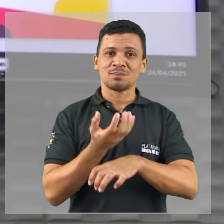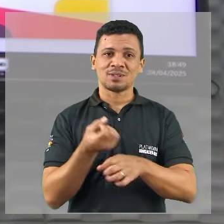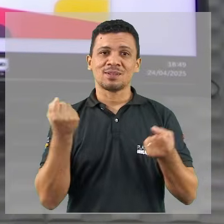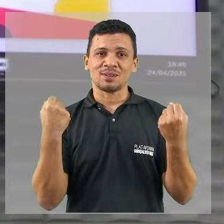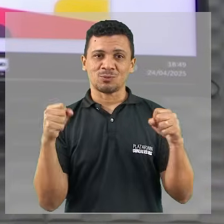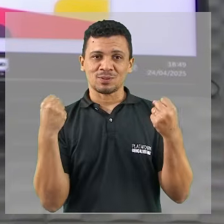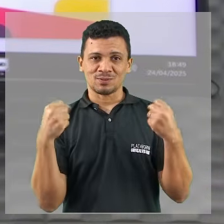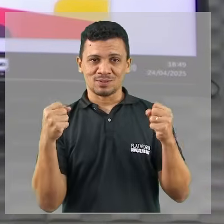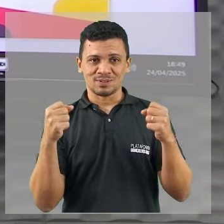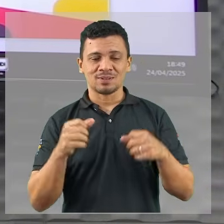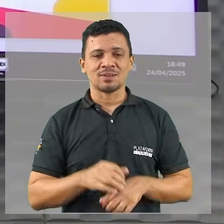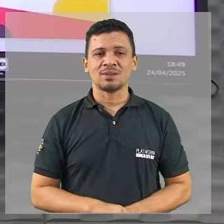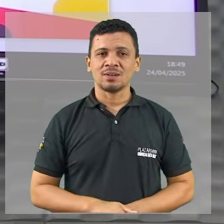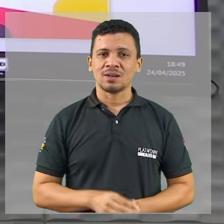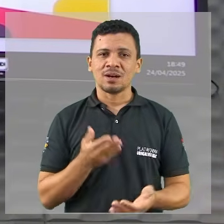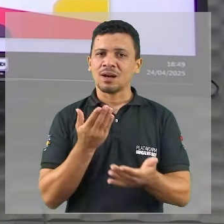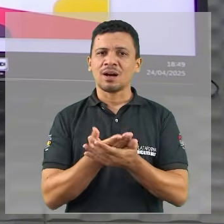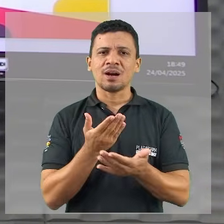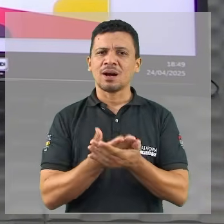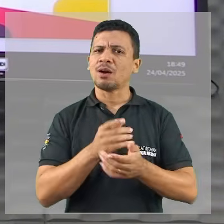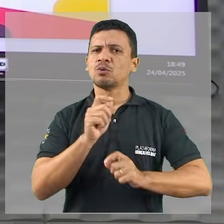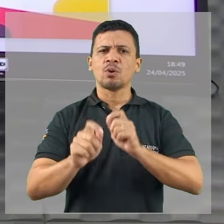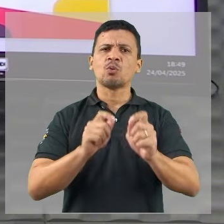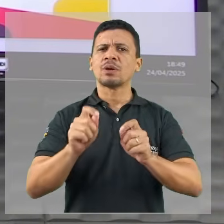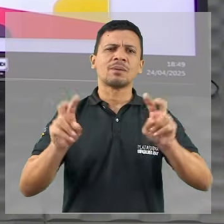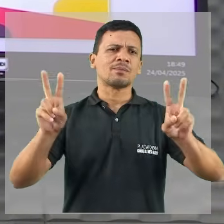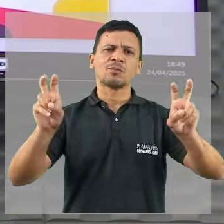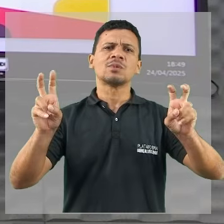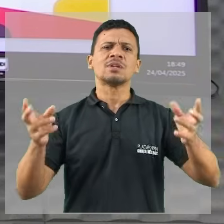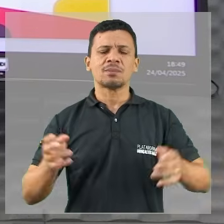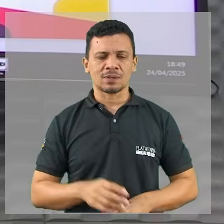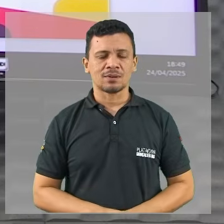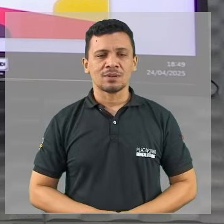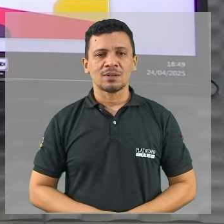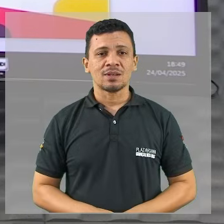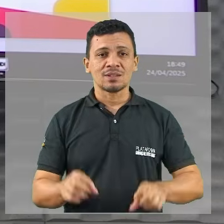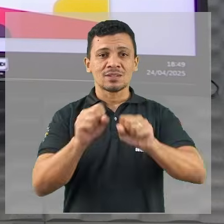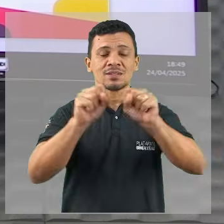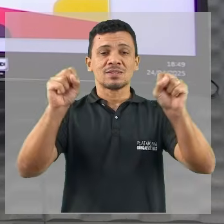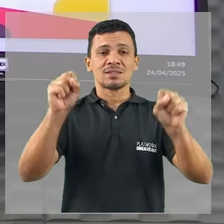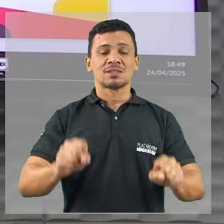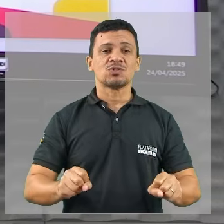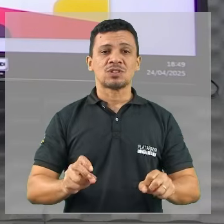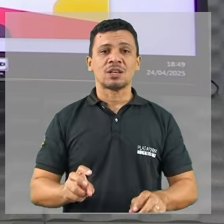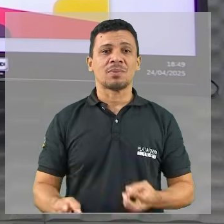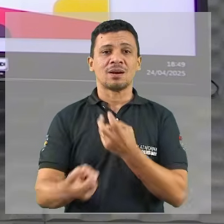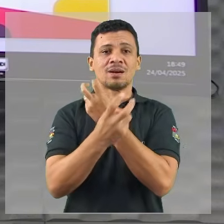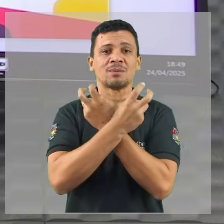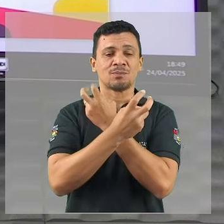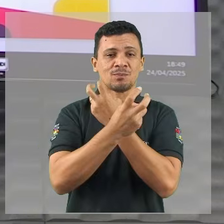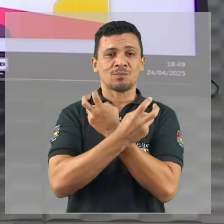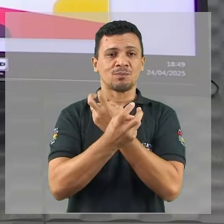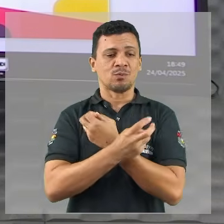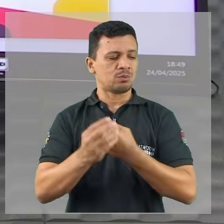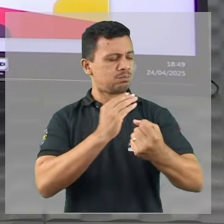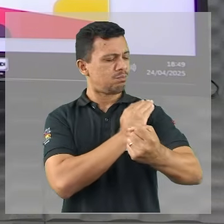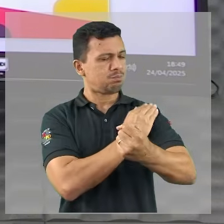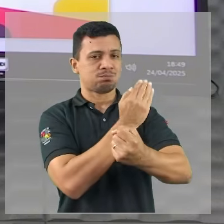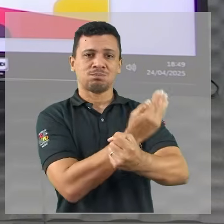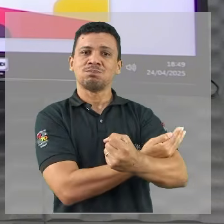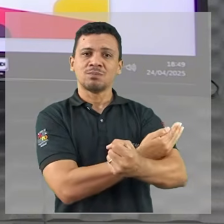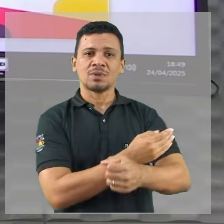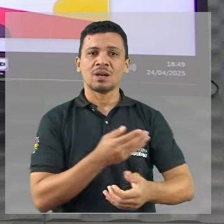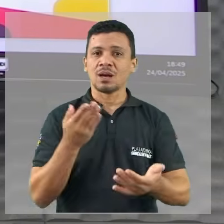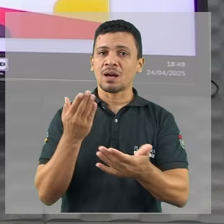Educação Física. Na aula de hoje, a gente vai estar falando sobre o sistema músculo-esquelético, tá bom? Lembrando que essa aula